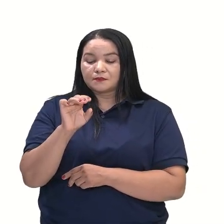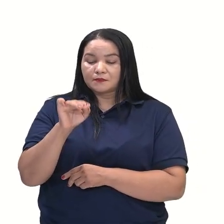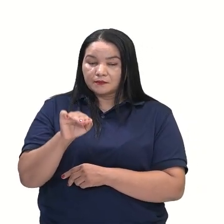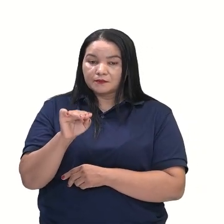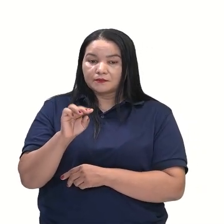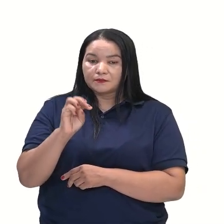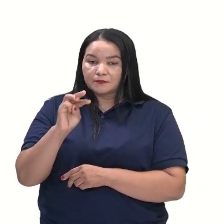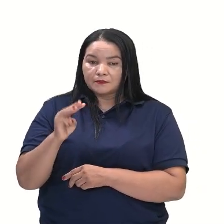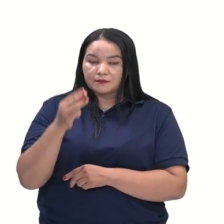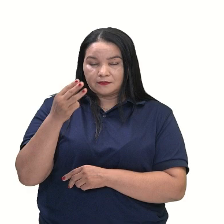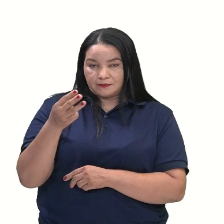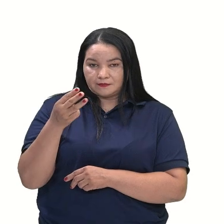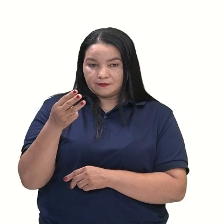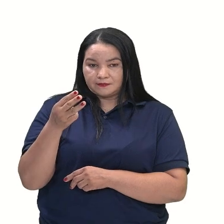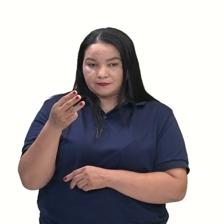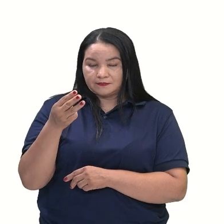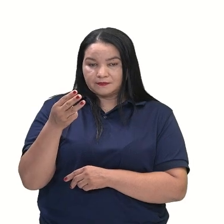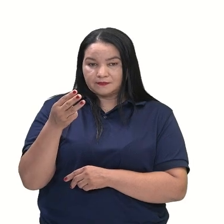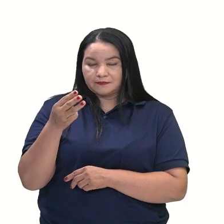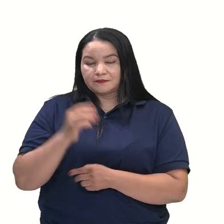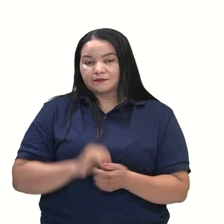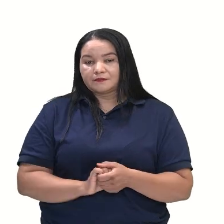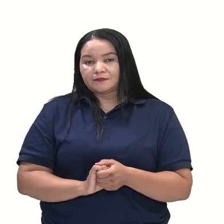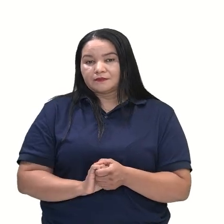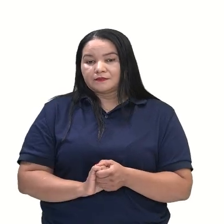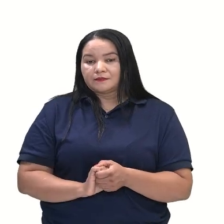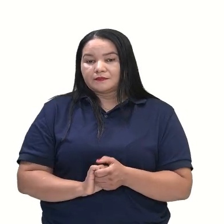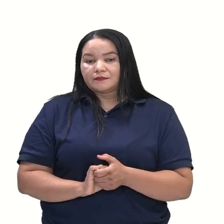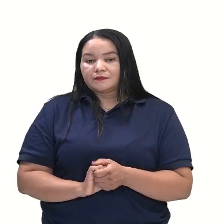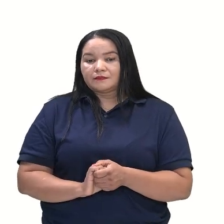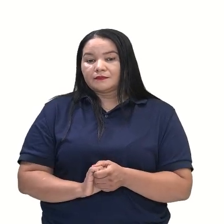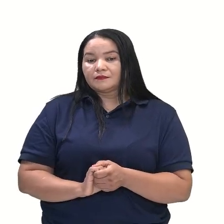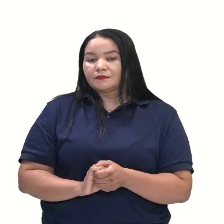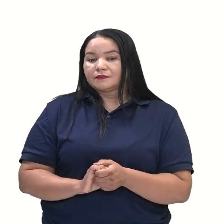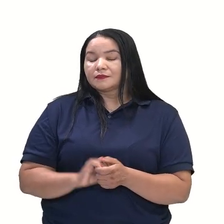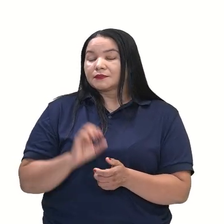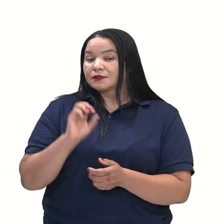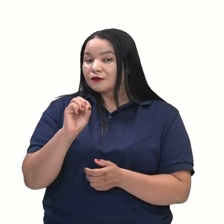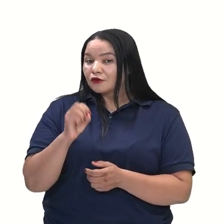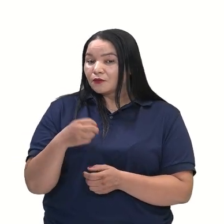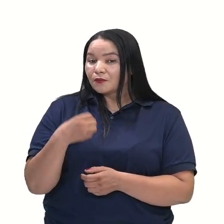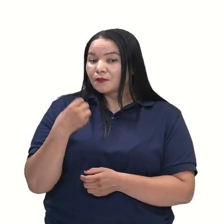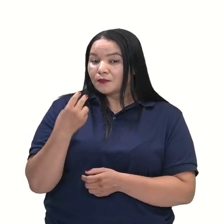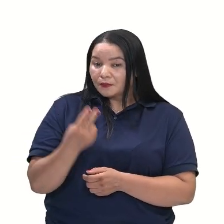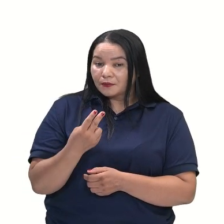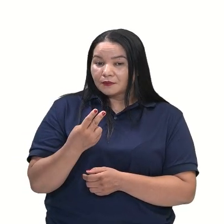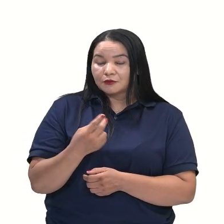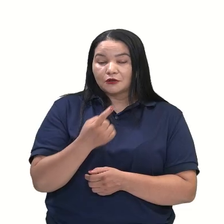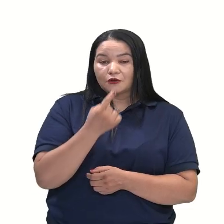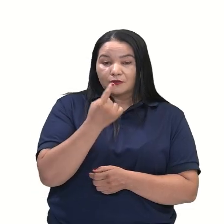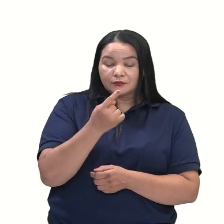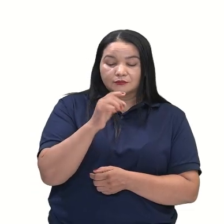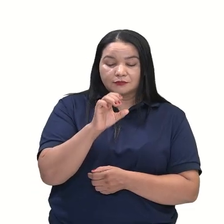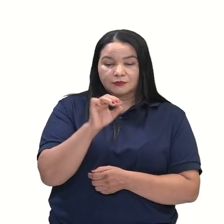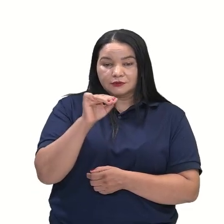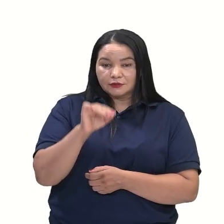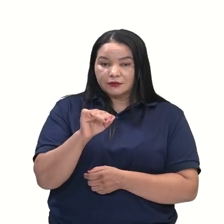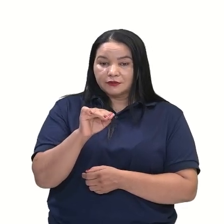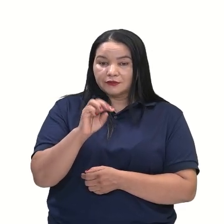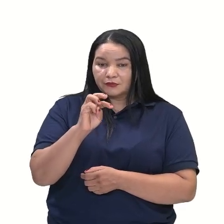centímetros cúbicos. Tudo bem? Ou que 1